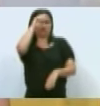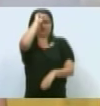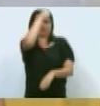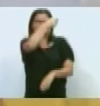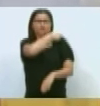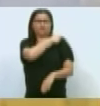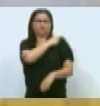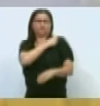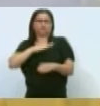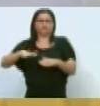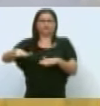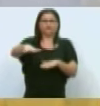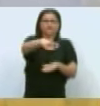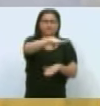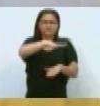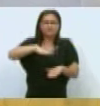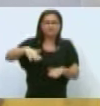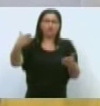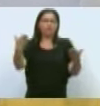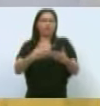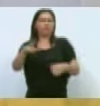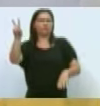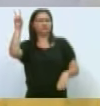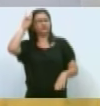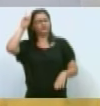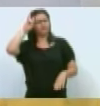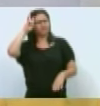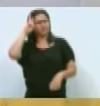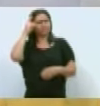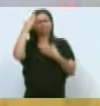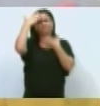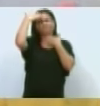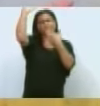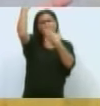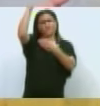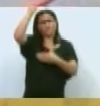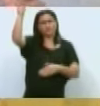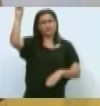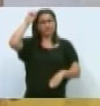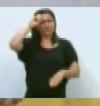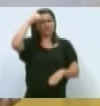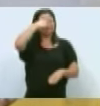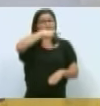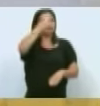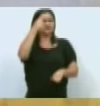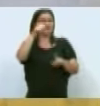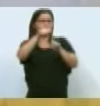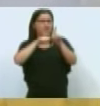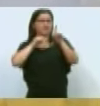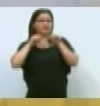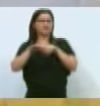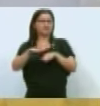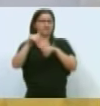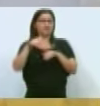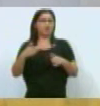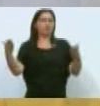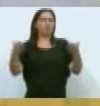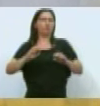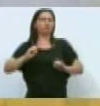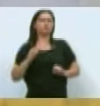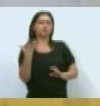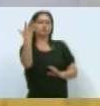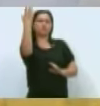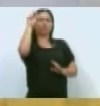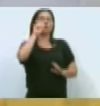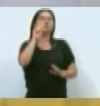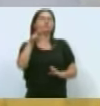nossa região. Hoje, mais uma segundona, graças a Deus, 26 de setembro. E hoje é o Dia Nacional do Surdo.